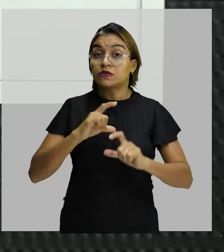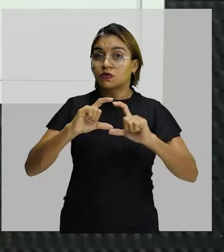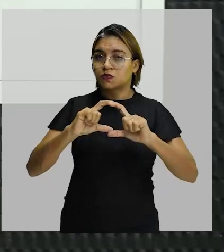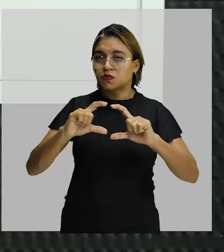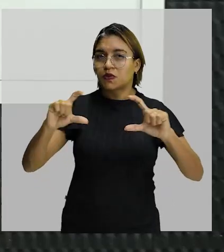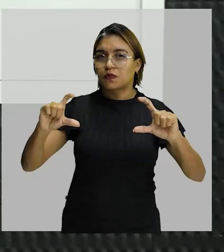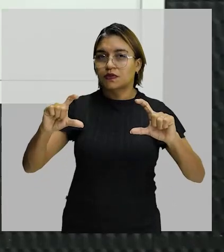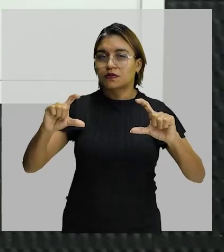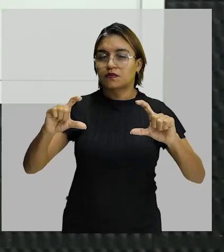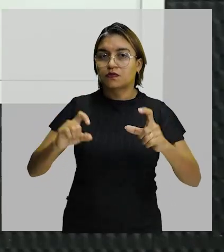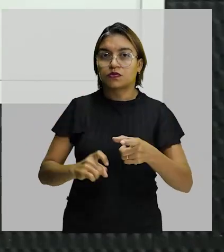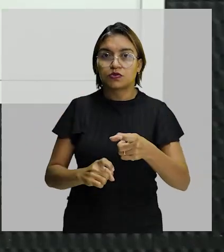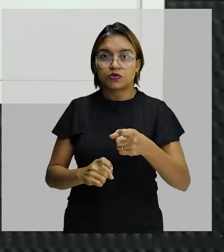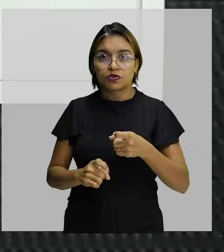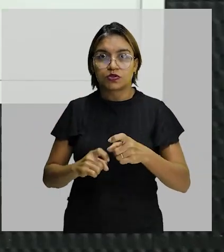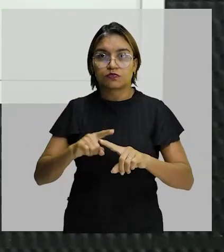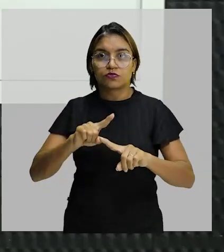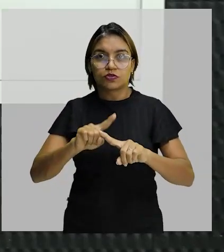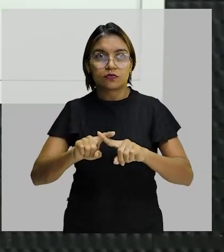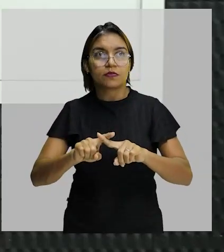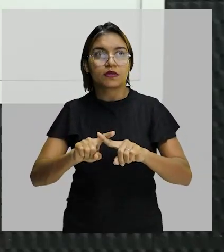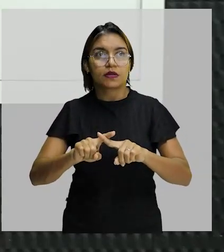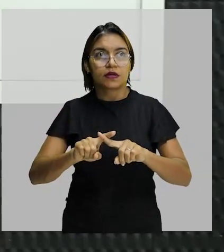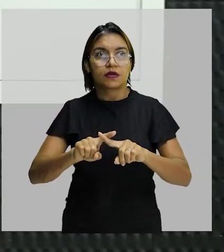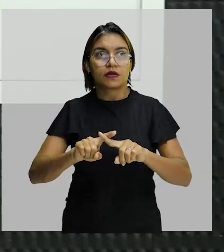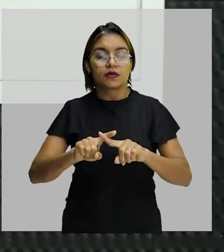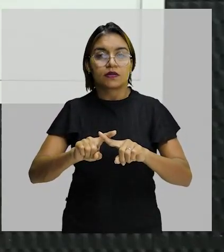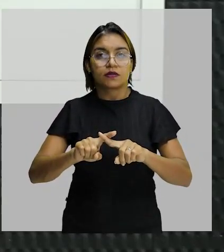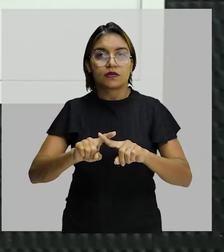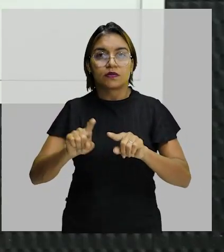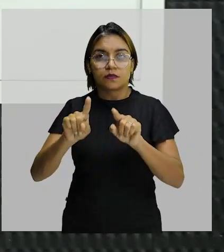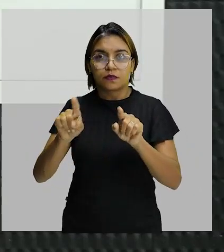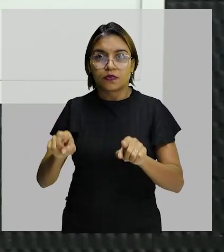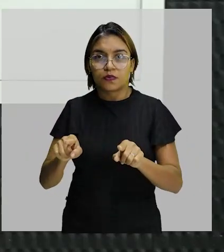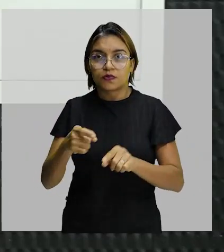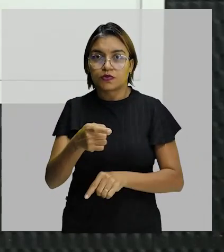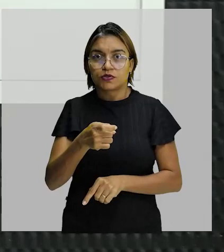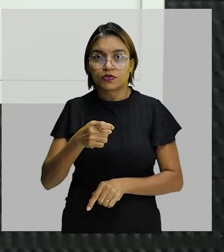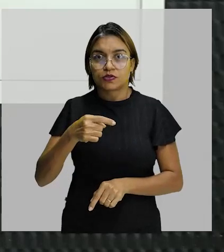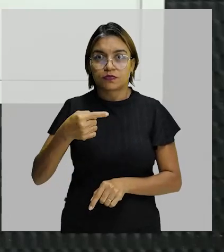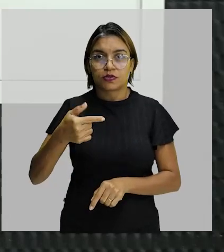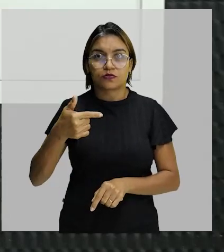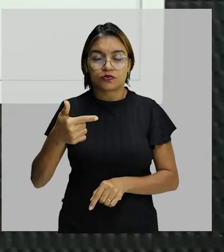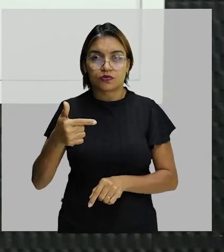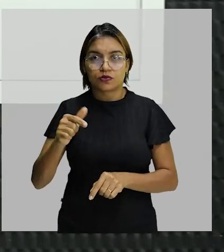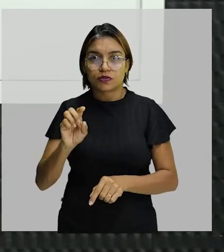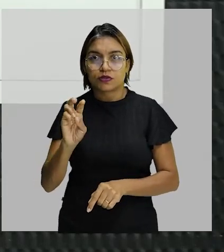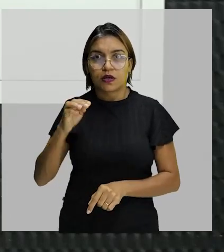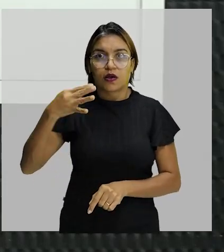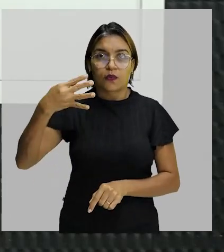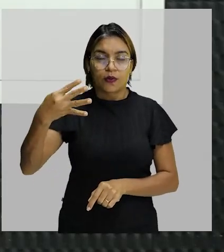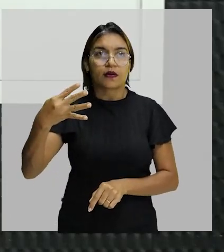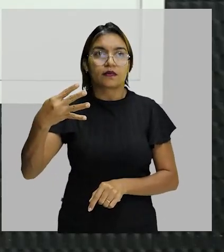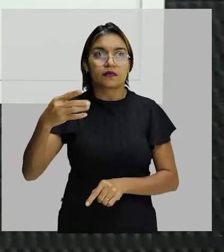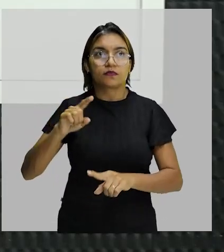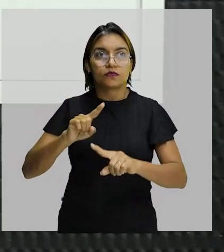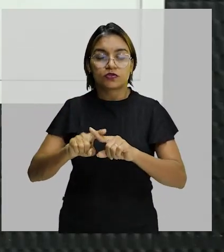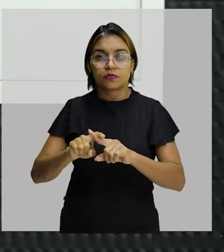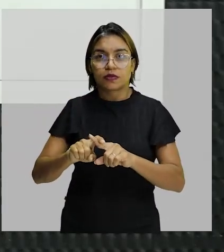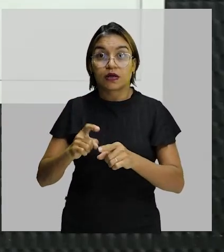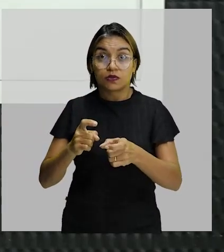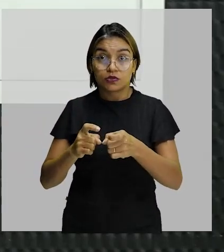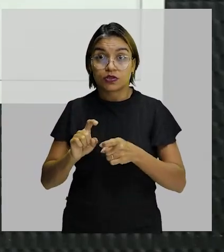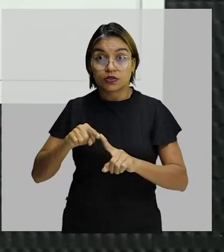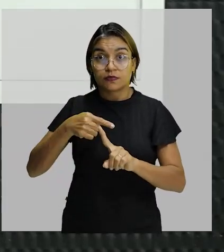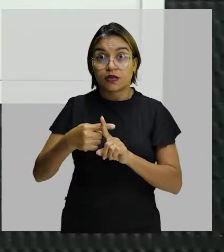tem uma equação aí. X multiplicado por x menos 2 à quarta, multiplicado por x mais 1 elevado ao cubo igual